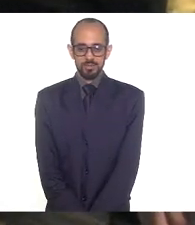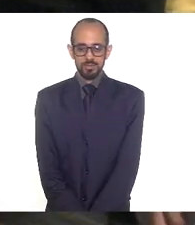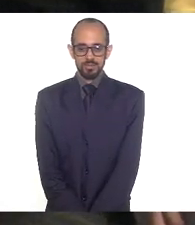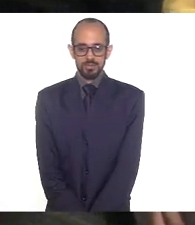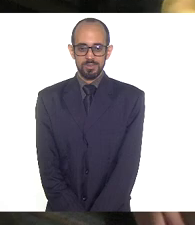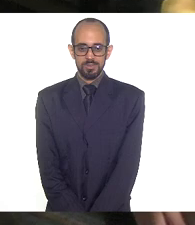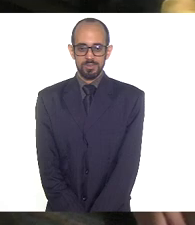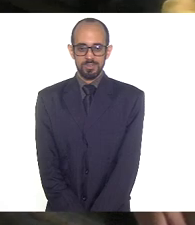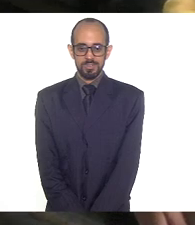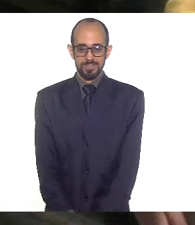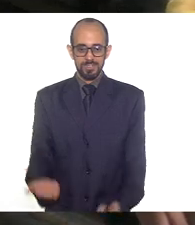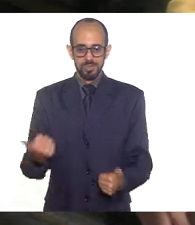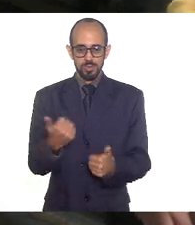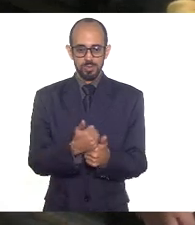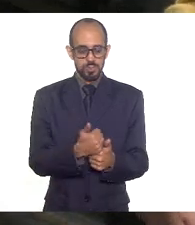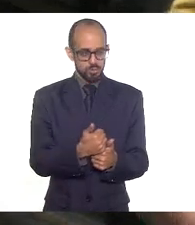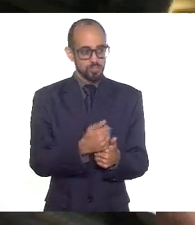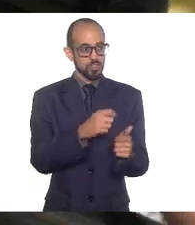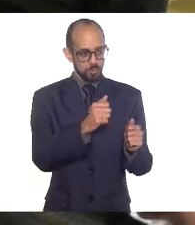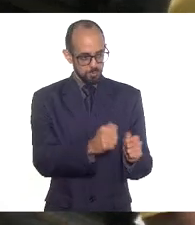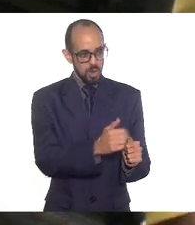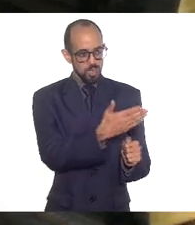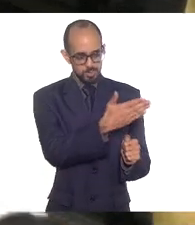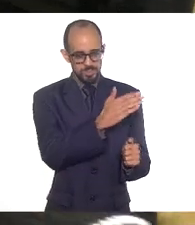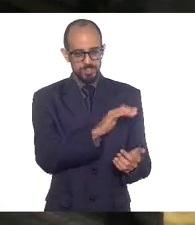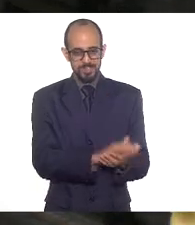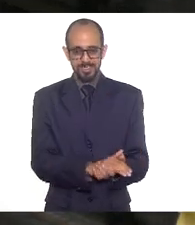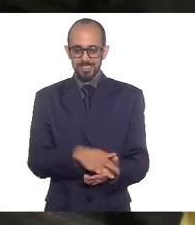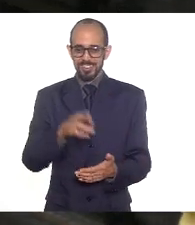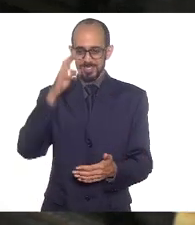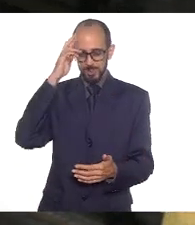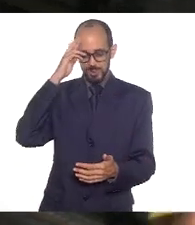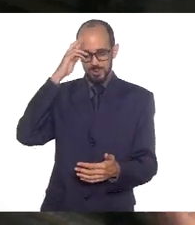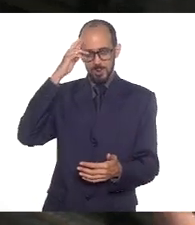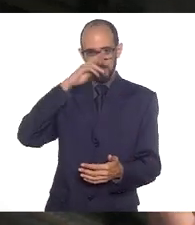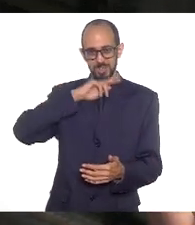o substitutivo votar em poderá o presidente